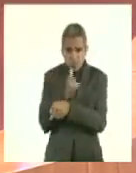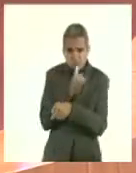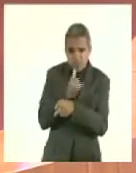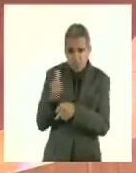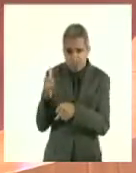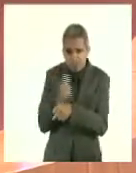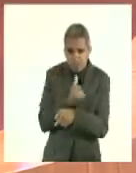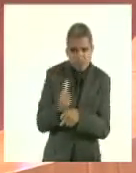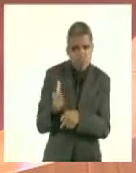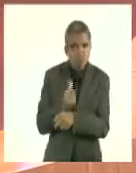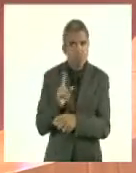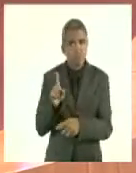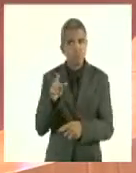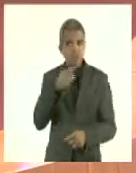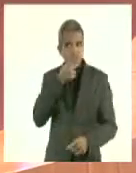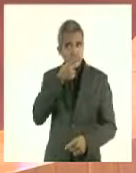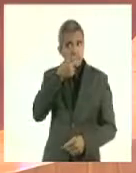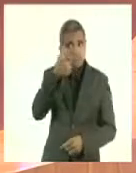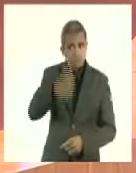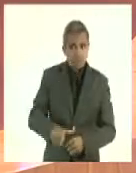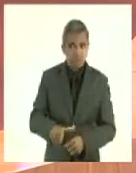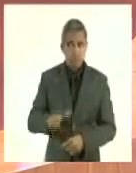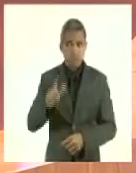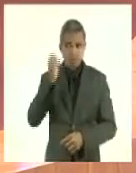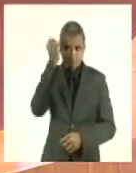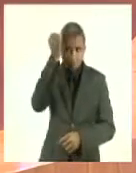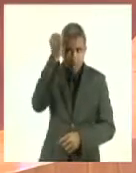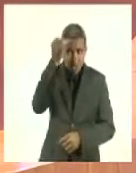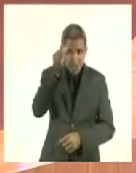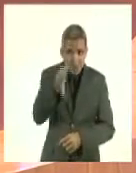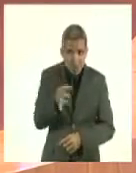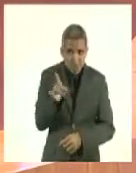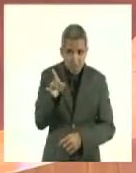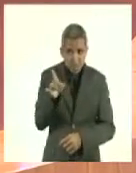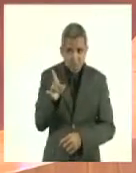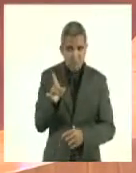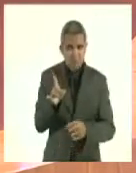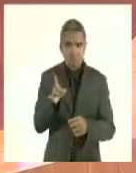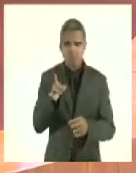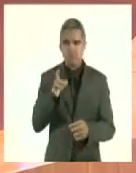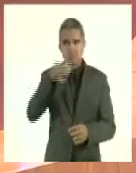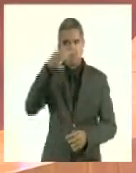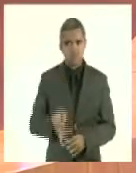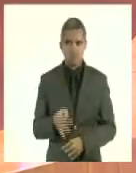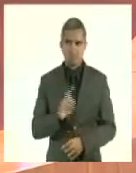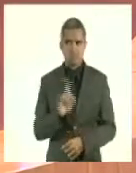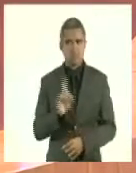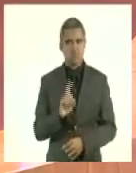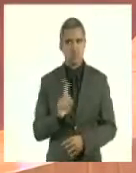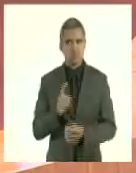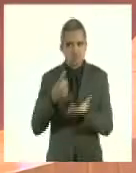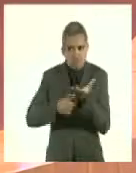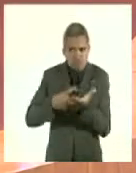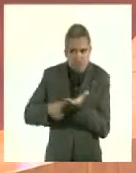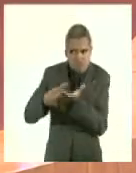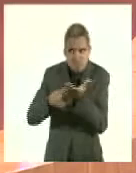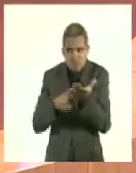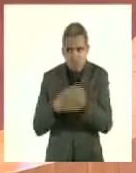eu volto a dizer, não é legítimo você tramar nas